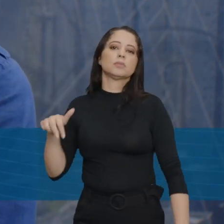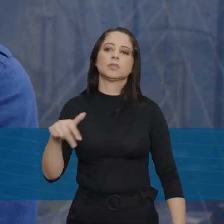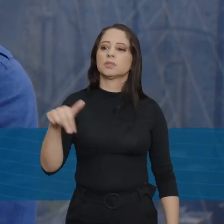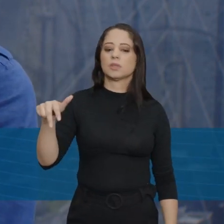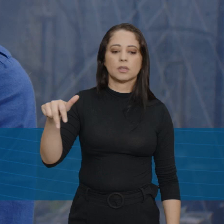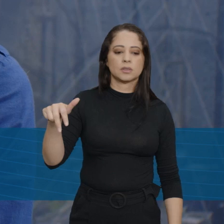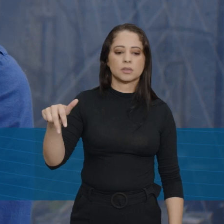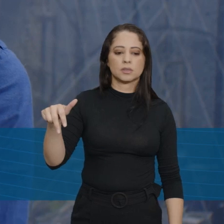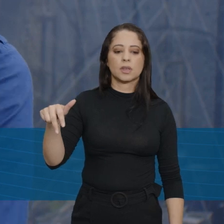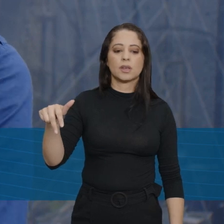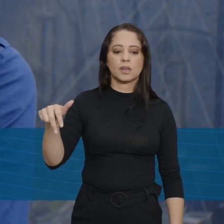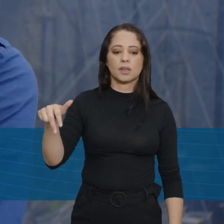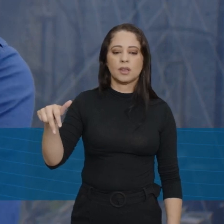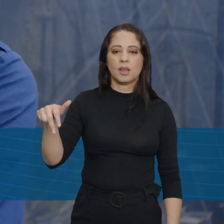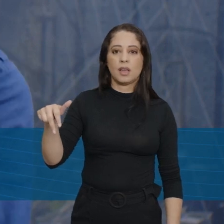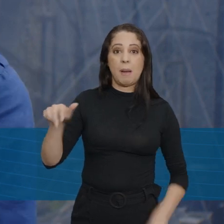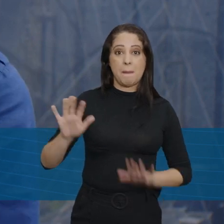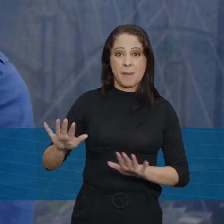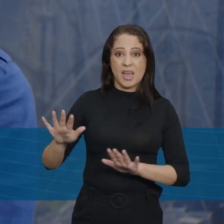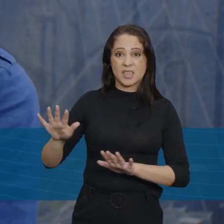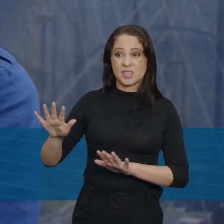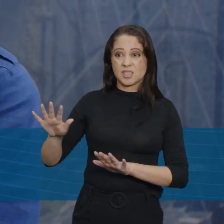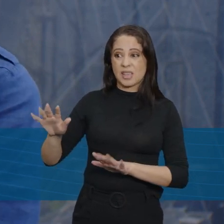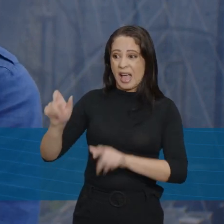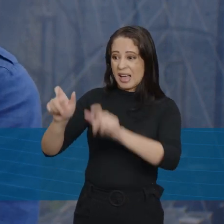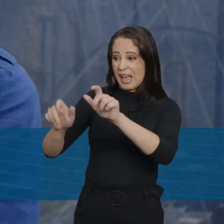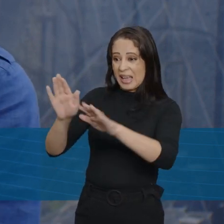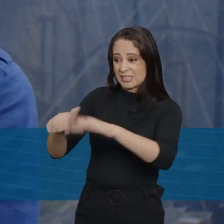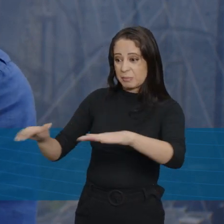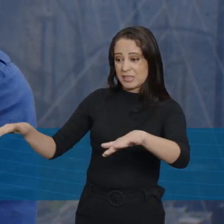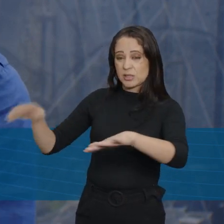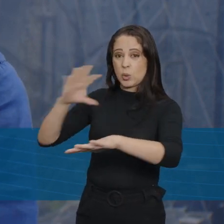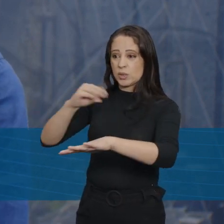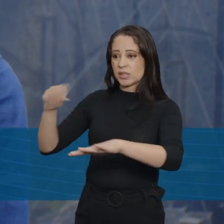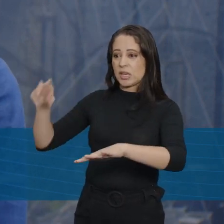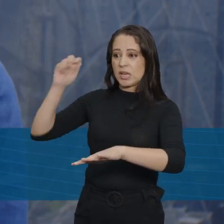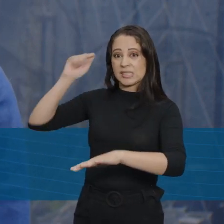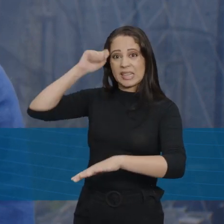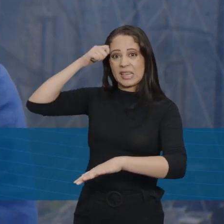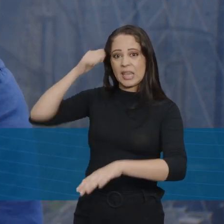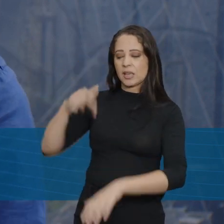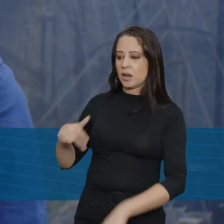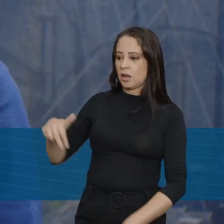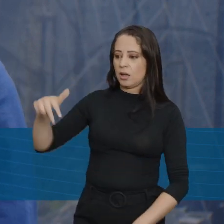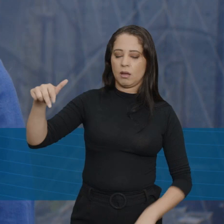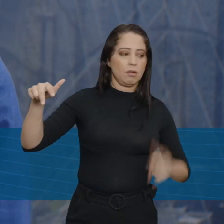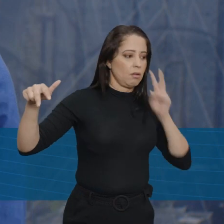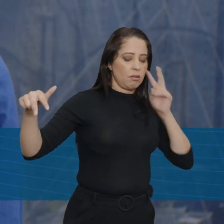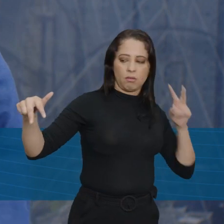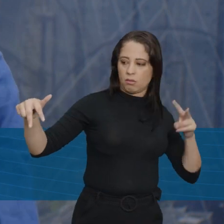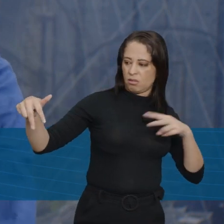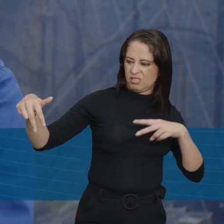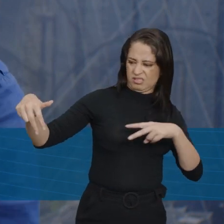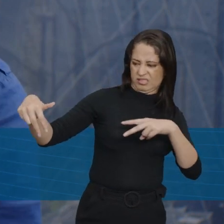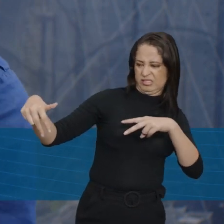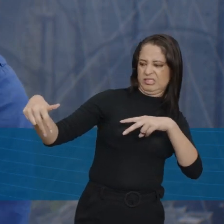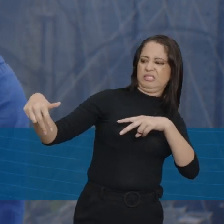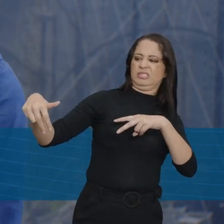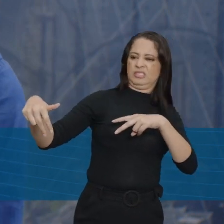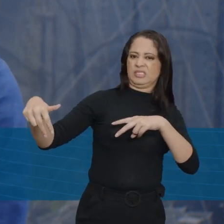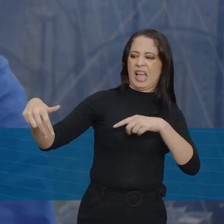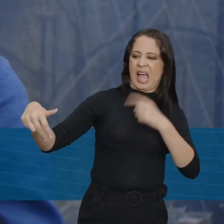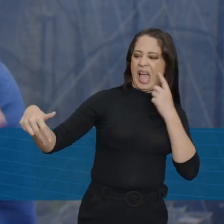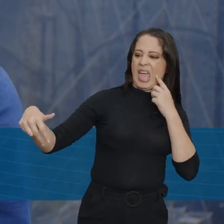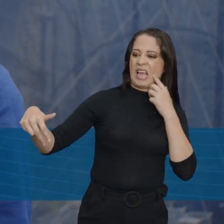vai percebendo? Eles não conseguem entrar em certos espaços. Eles são olhados torto, eles são olhados como se eles fossem causar um problema, como